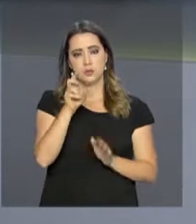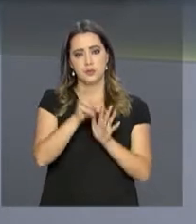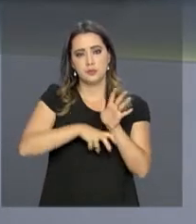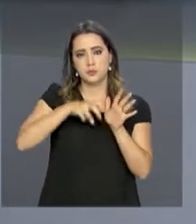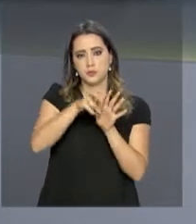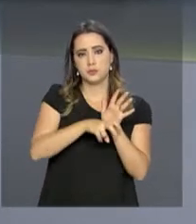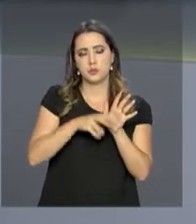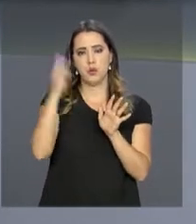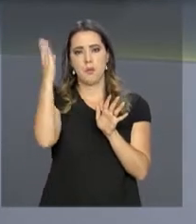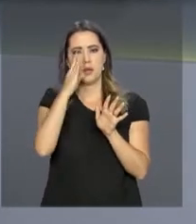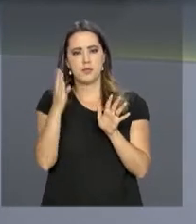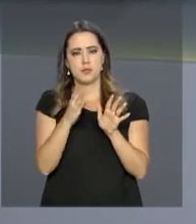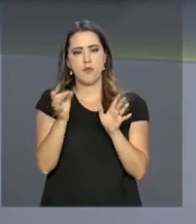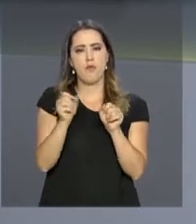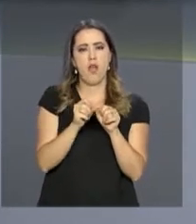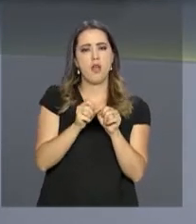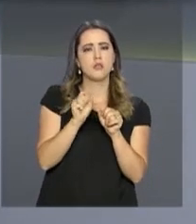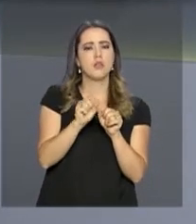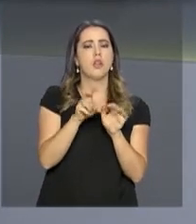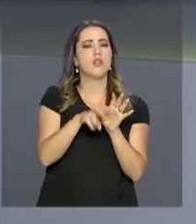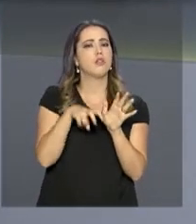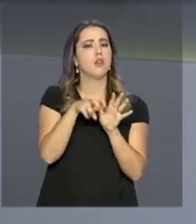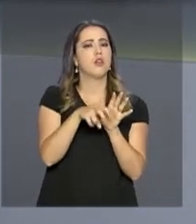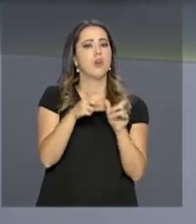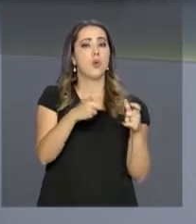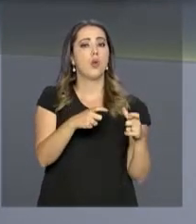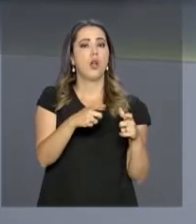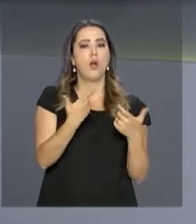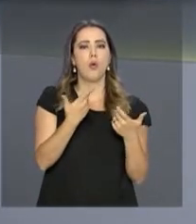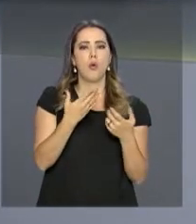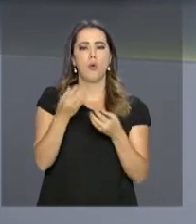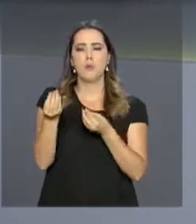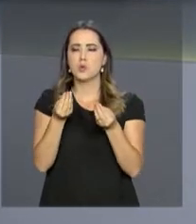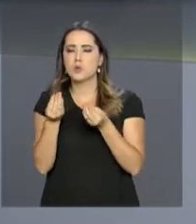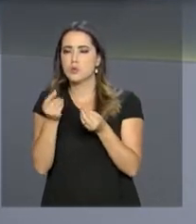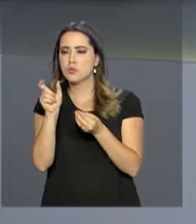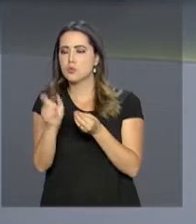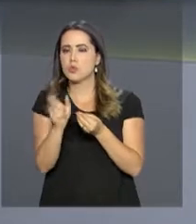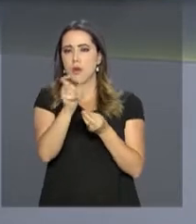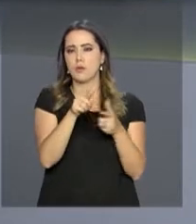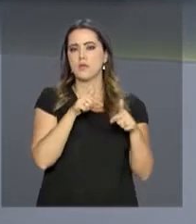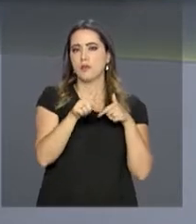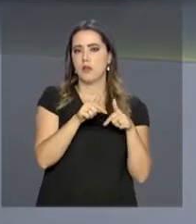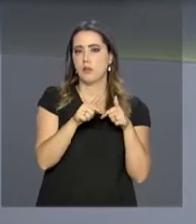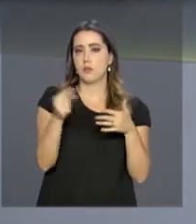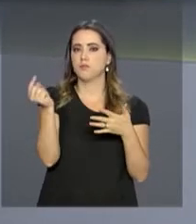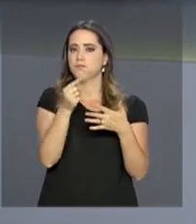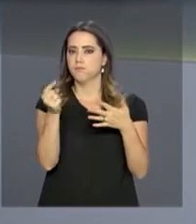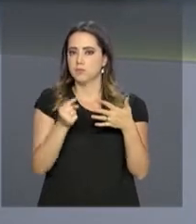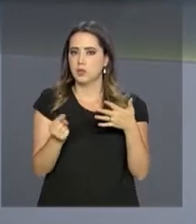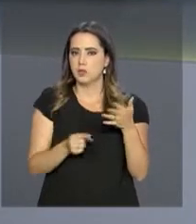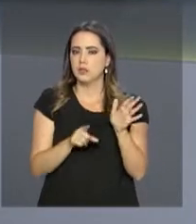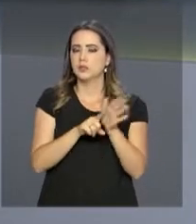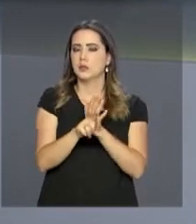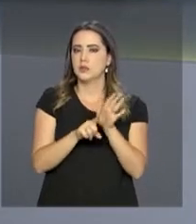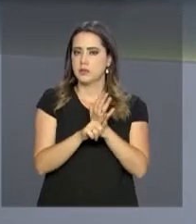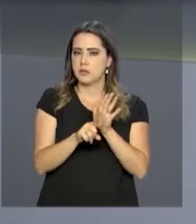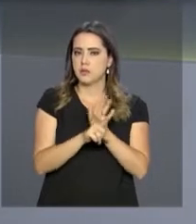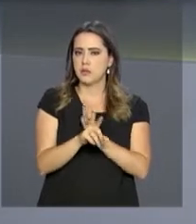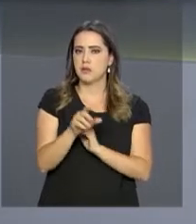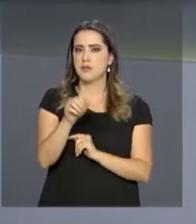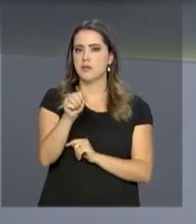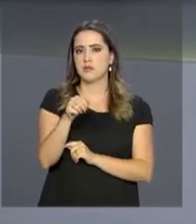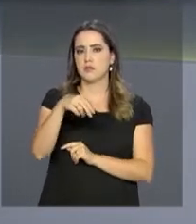com informações sobre o que o brasil produz onde produz quanta gente emprega entre outros dados esse levantamento é o censo